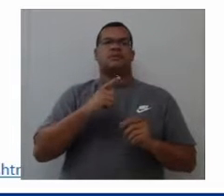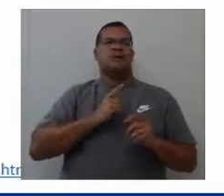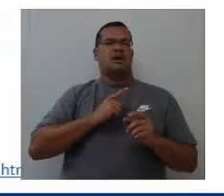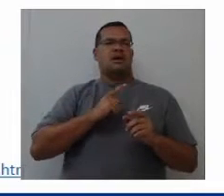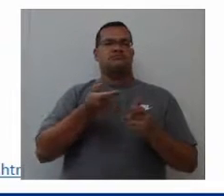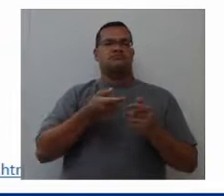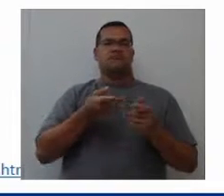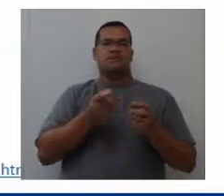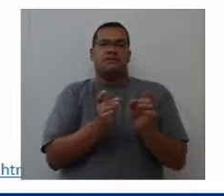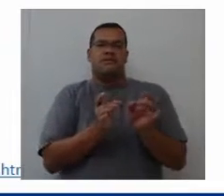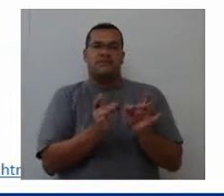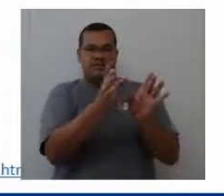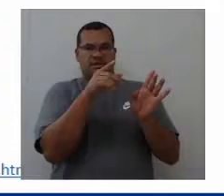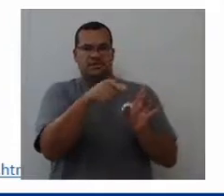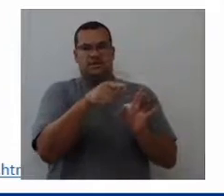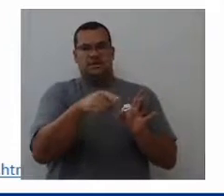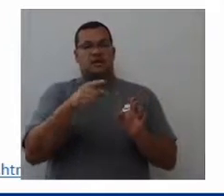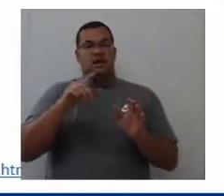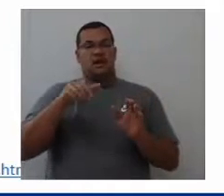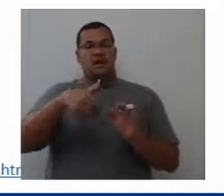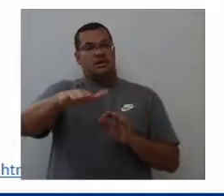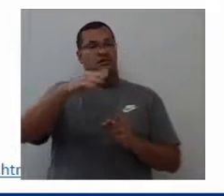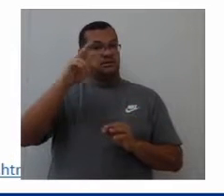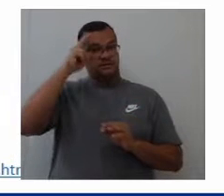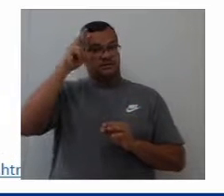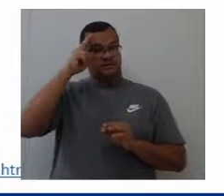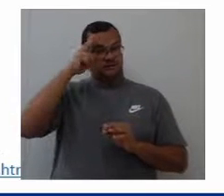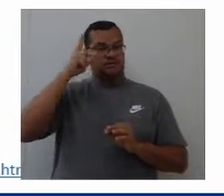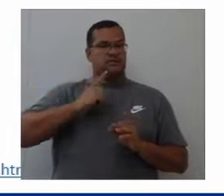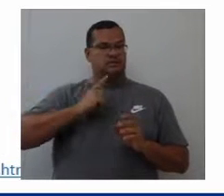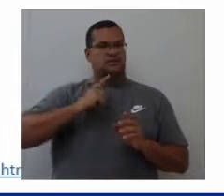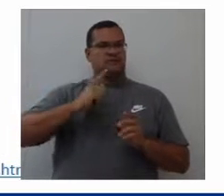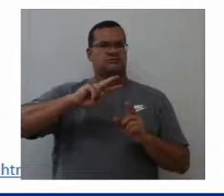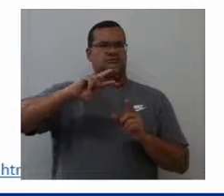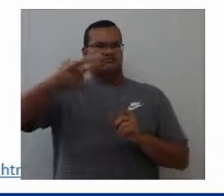a partir de segunda-feira, haverá um reajuste de no mínimo